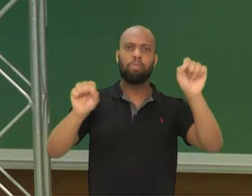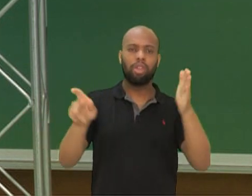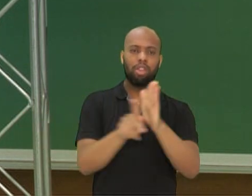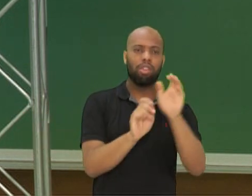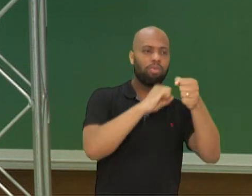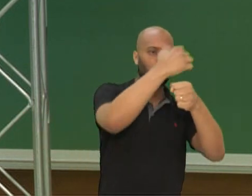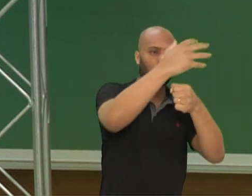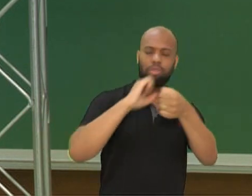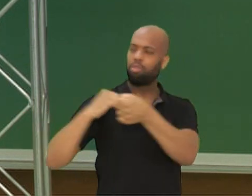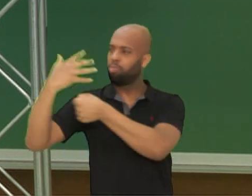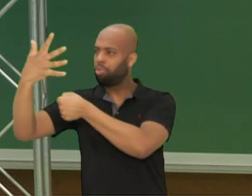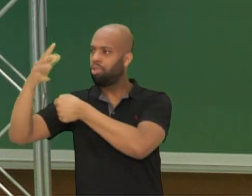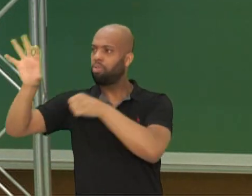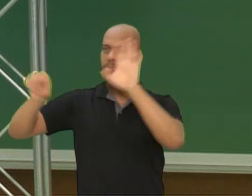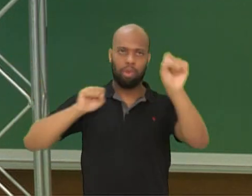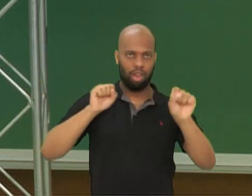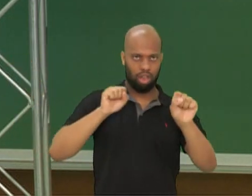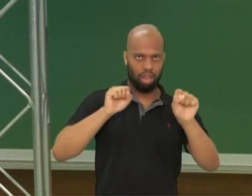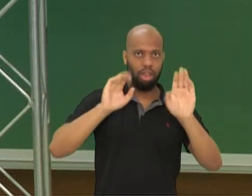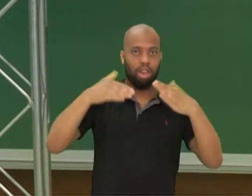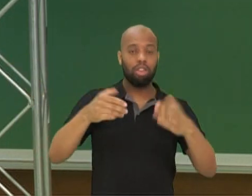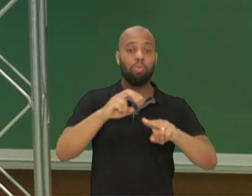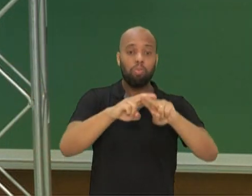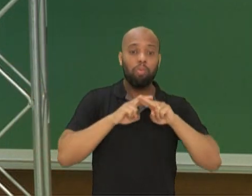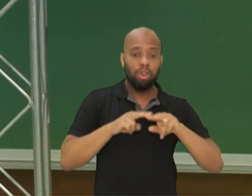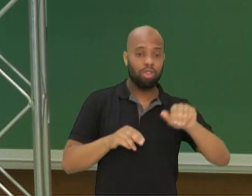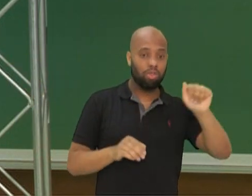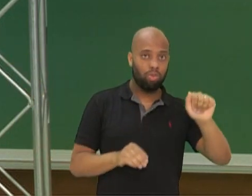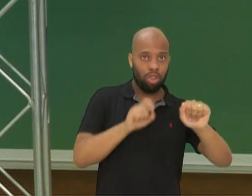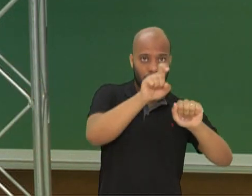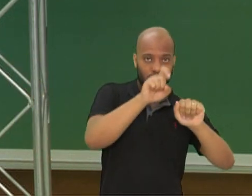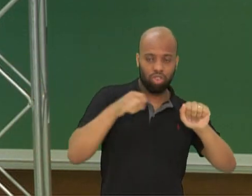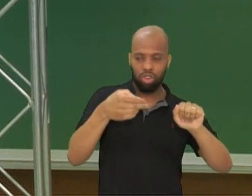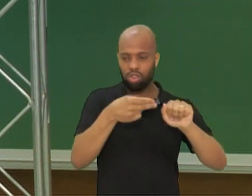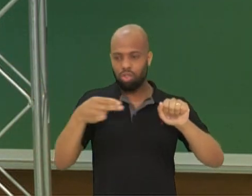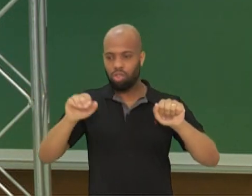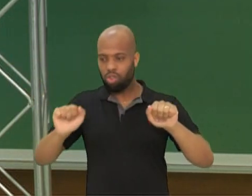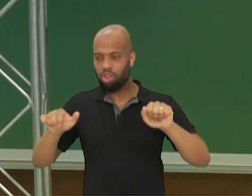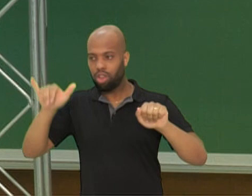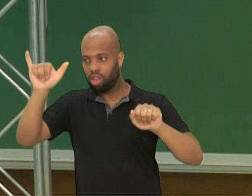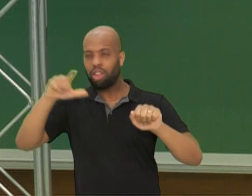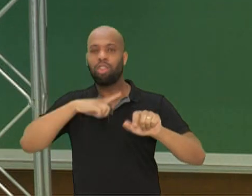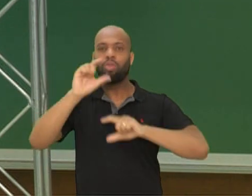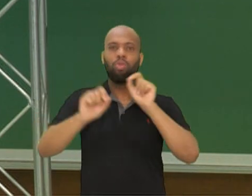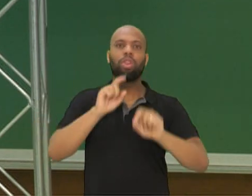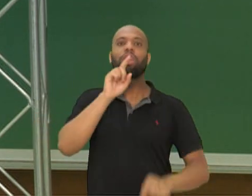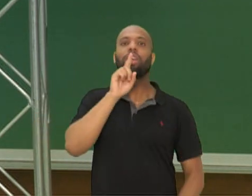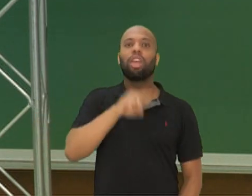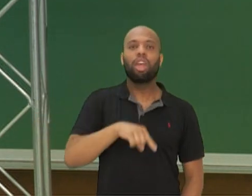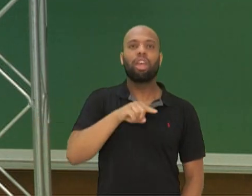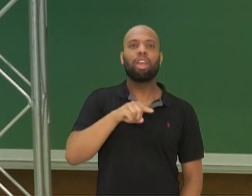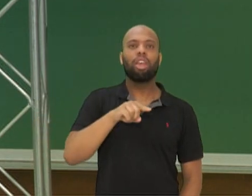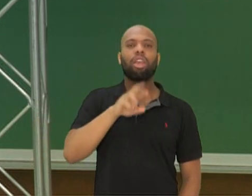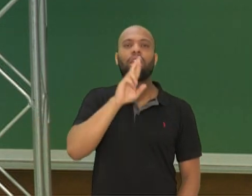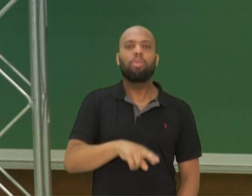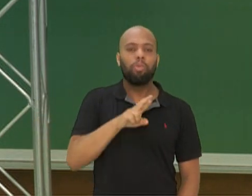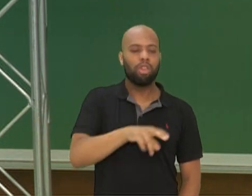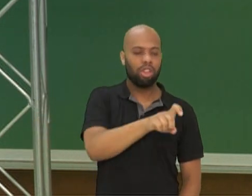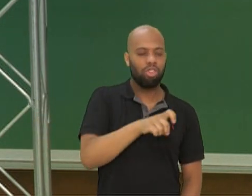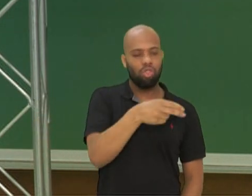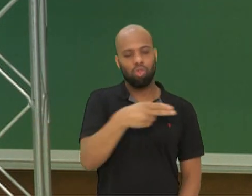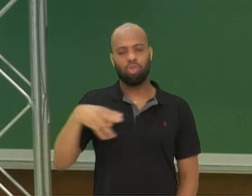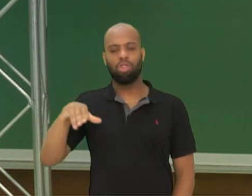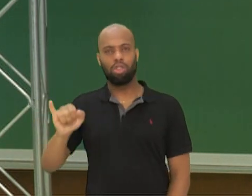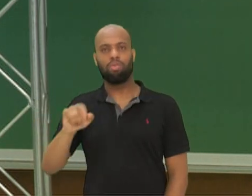dos expoentes. Por isso que a elevado a x igual a elevado a y implica em x igual a y, ou